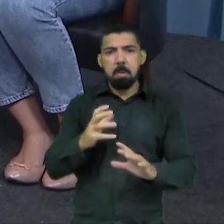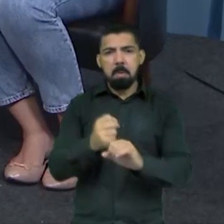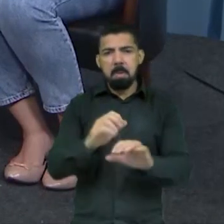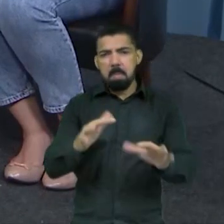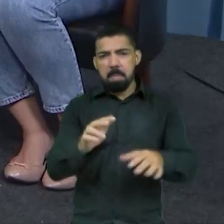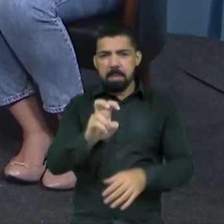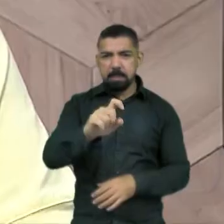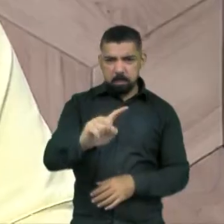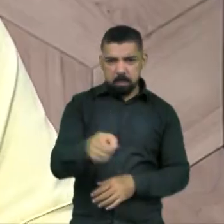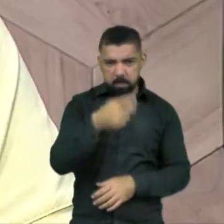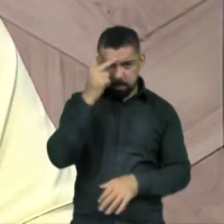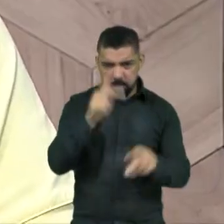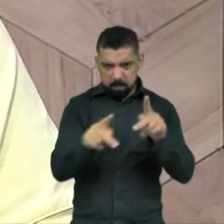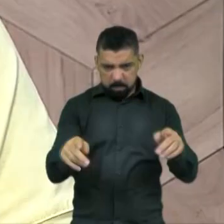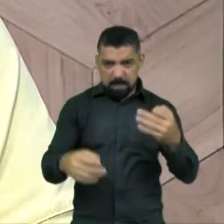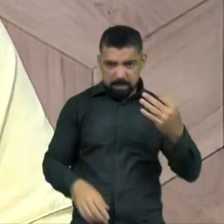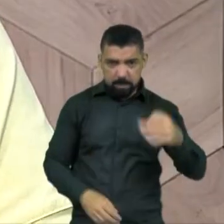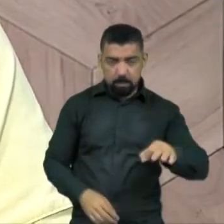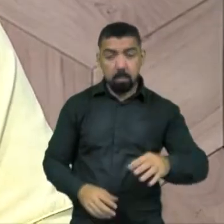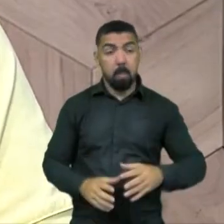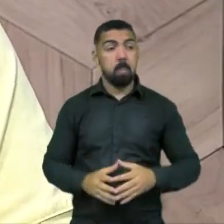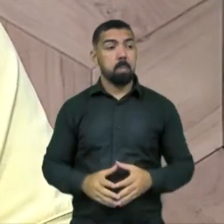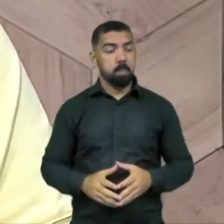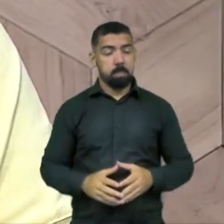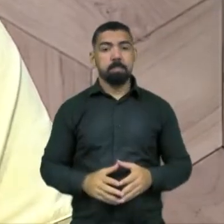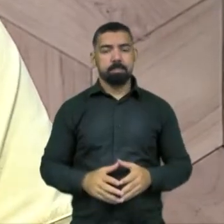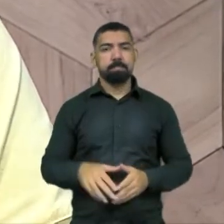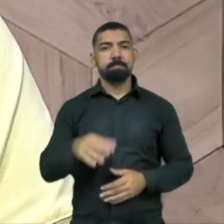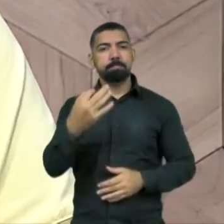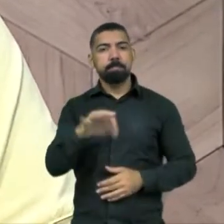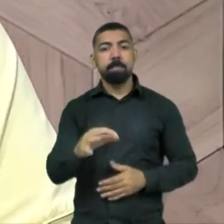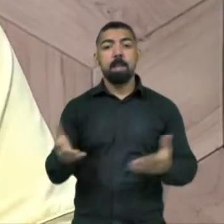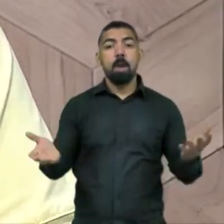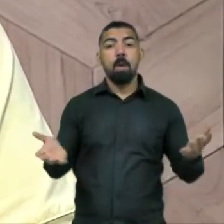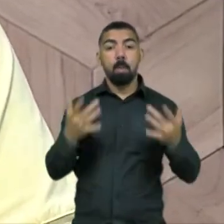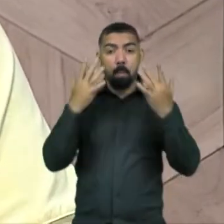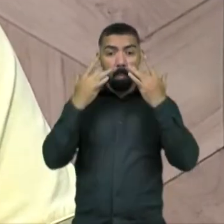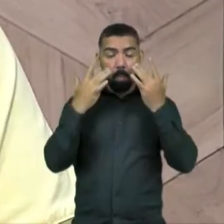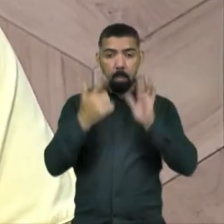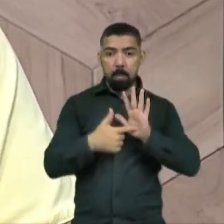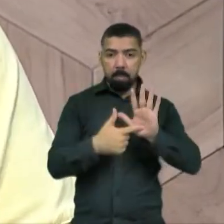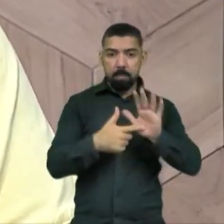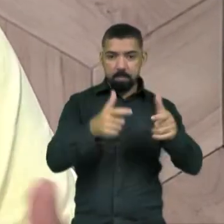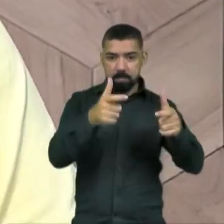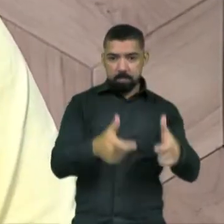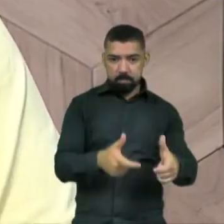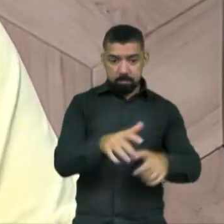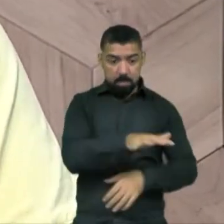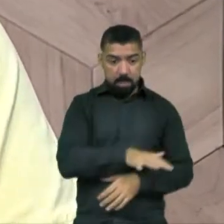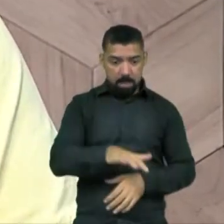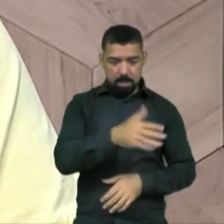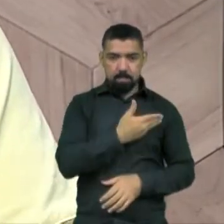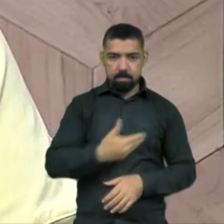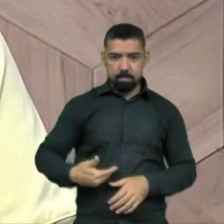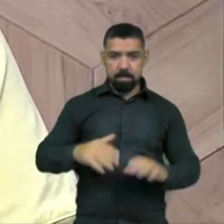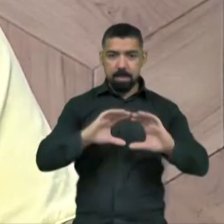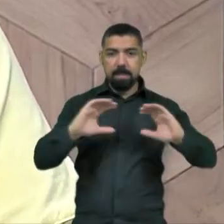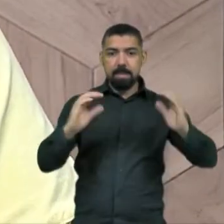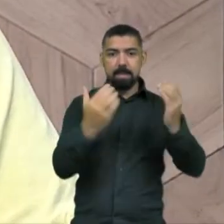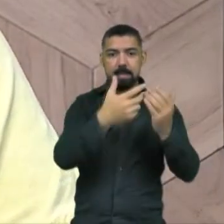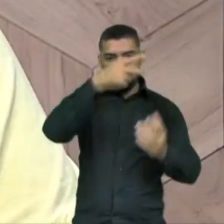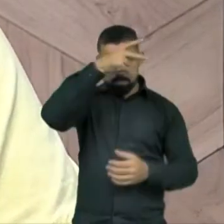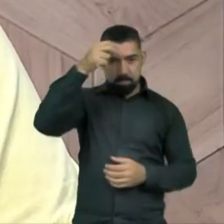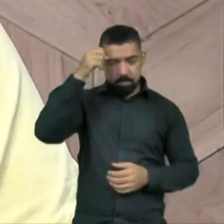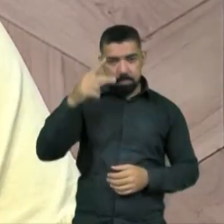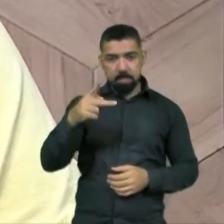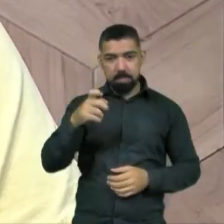pessoas, é isso? Isso. O espetáculo, ele hoje é encenado num espaço público, que é o Estádio Municipal Pedro